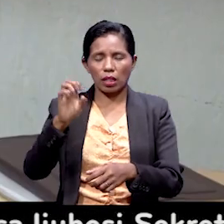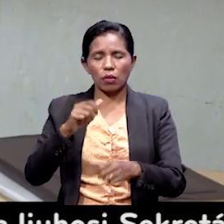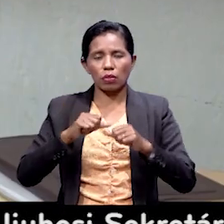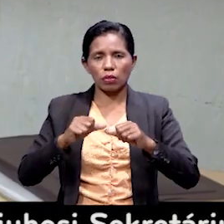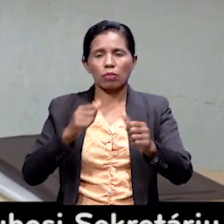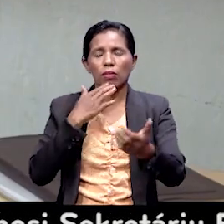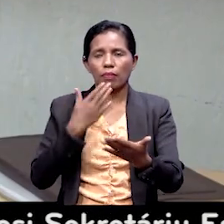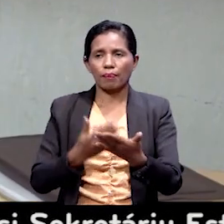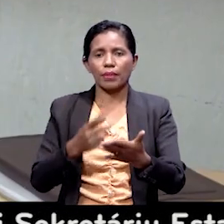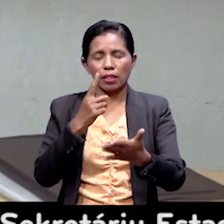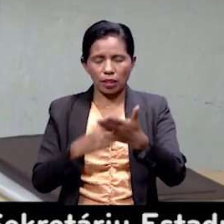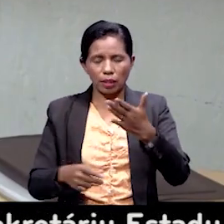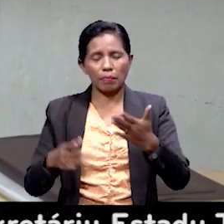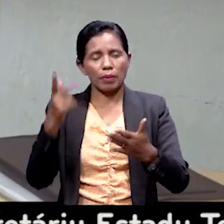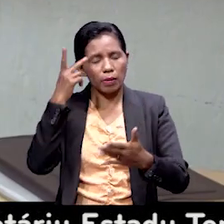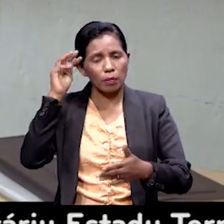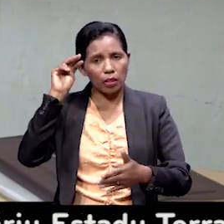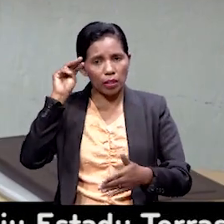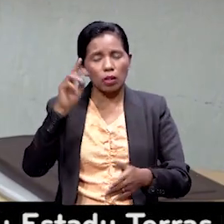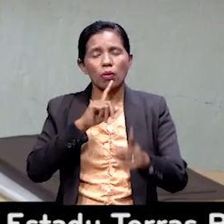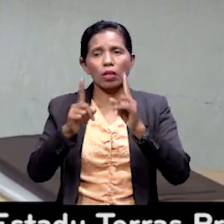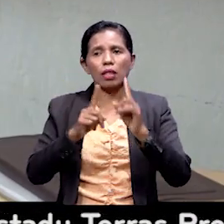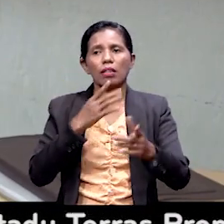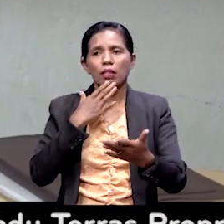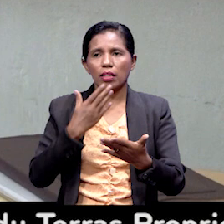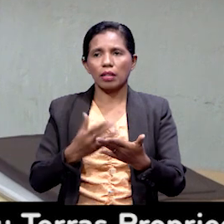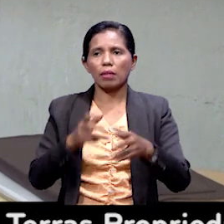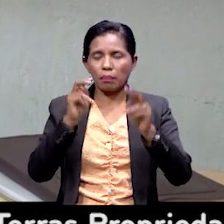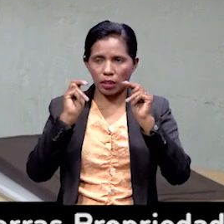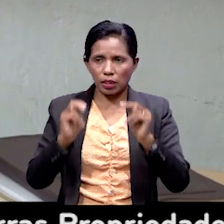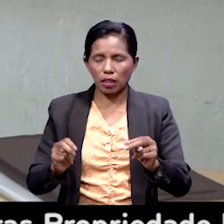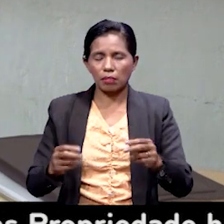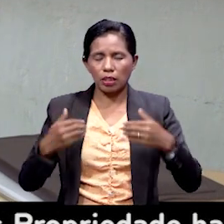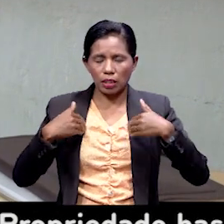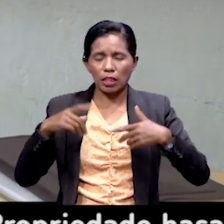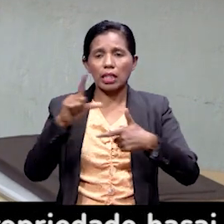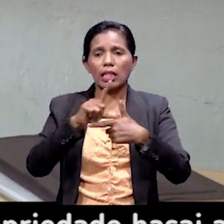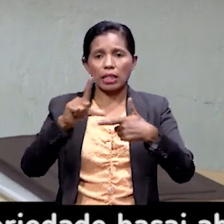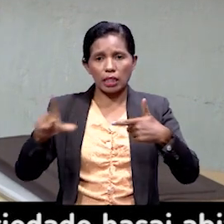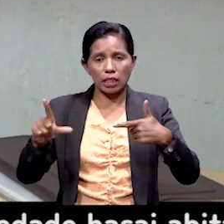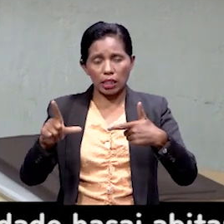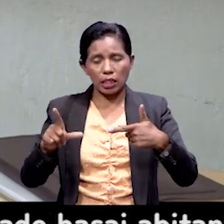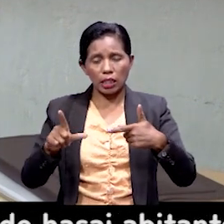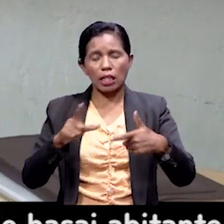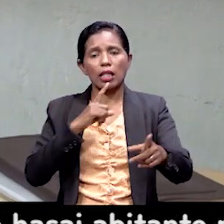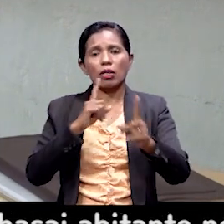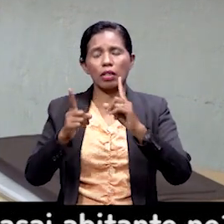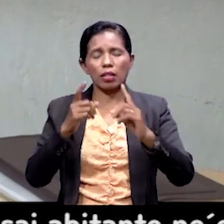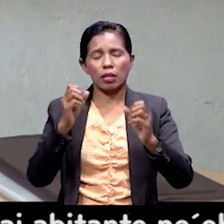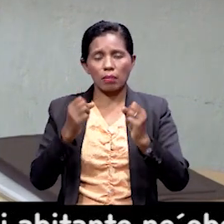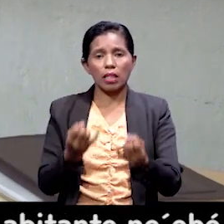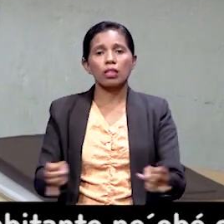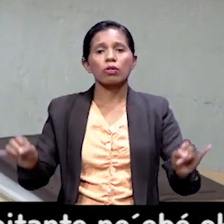da mak primeiro ministro koliane dia me be precisa mos tem que ia linha orientação ne be mak claro ba instituição